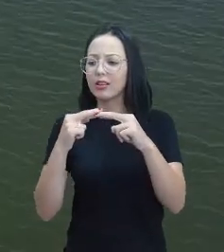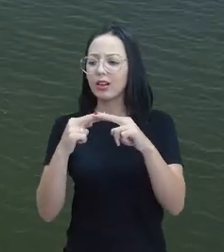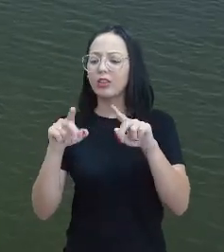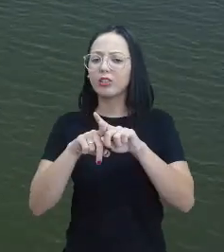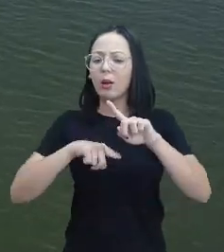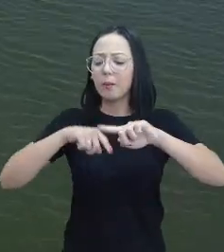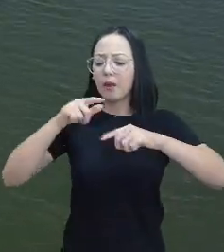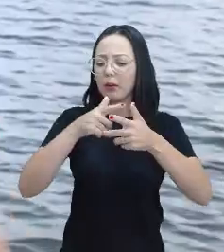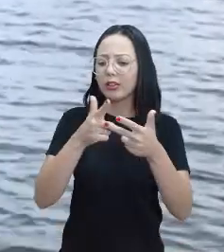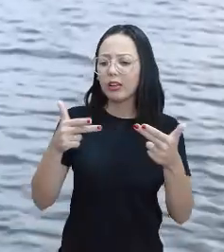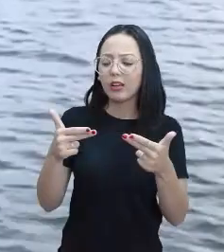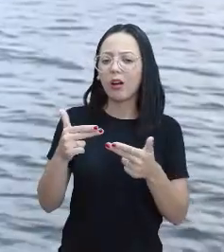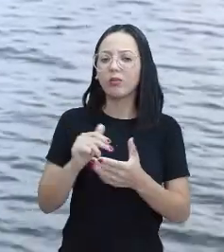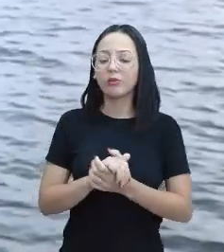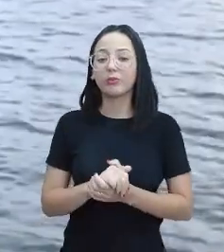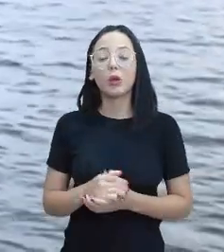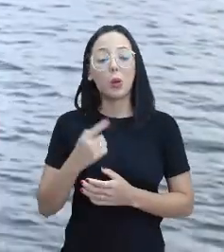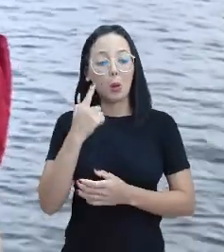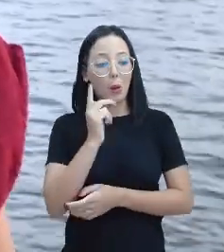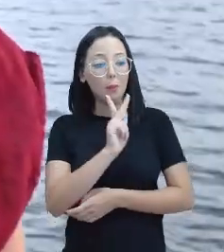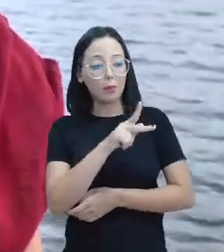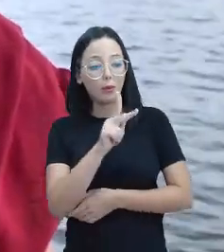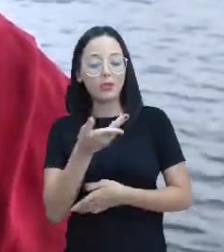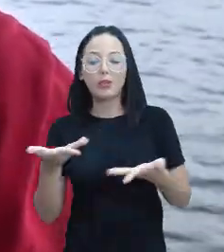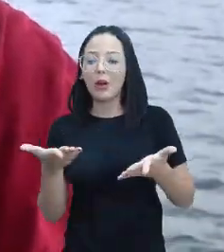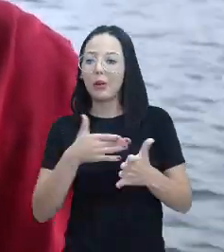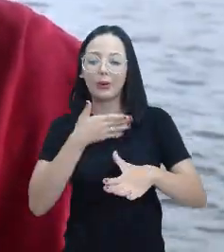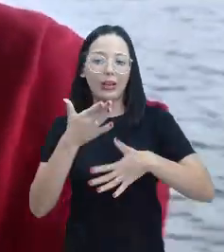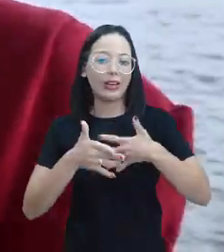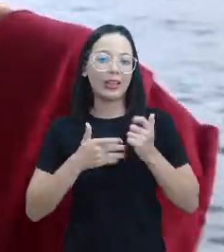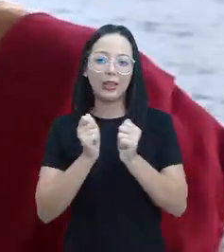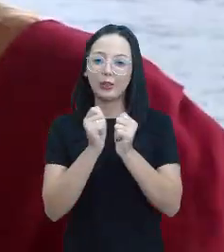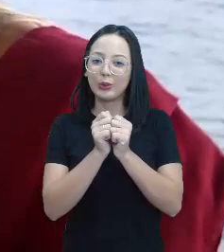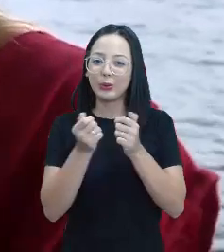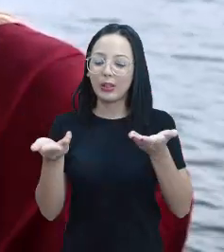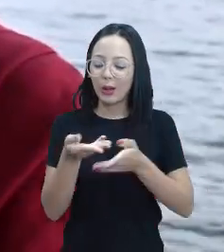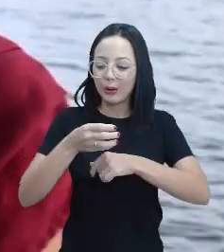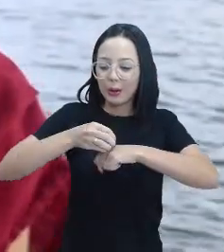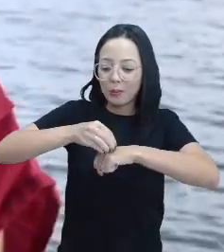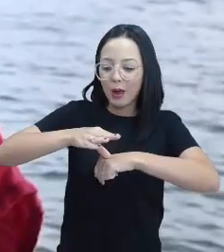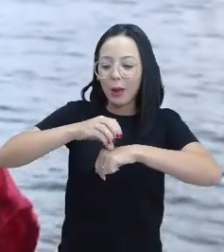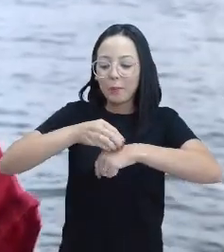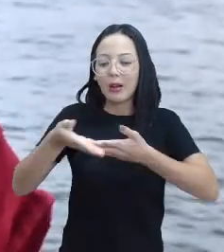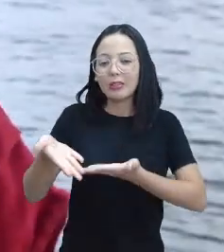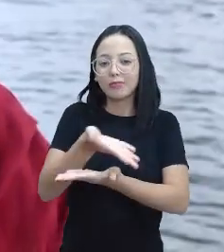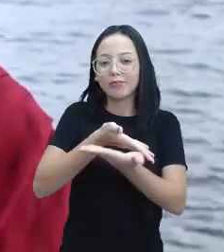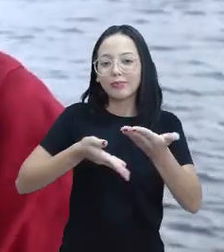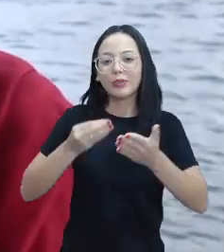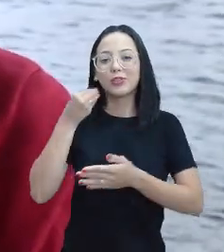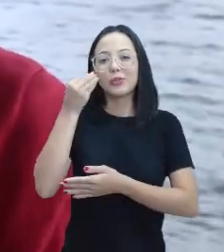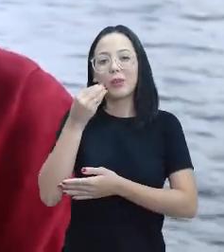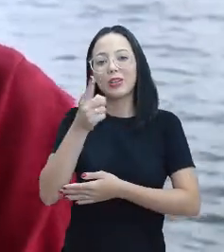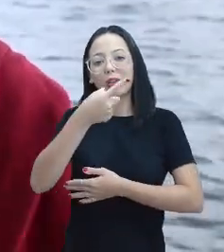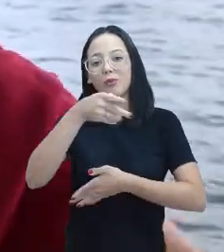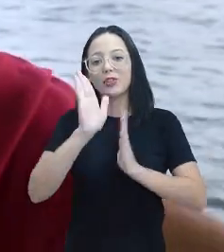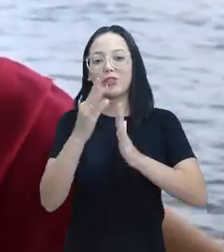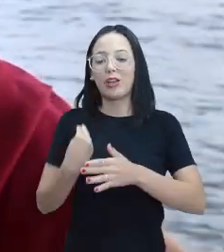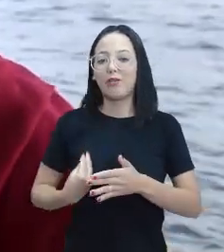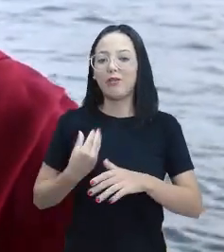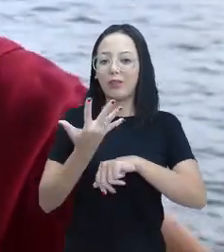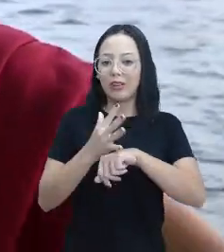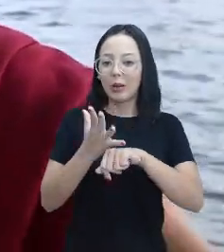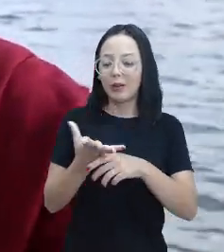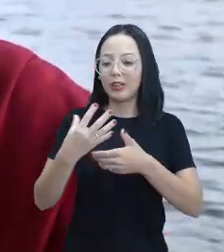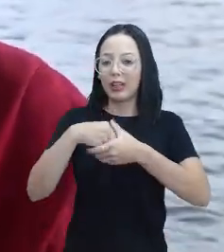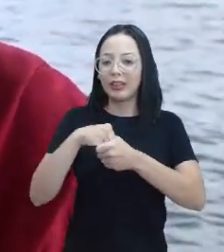resíduos sólidos? Professor, é uma alegria poder estar aqui, tá? Compartilhando um pouco dessa experiência que vocês já vivem na prática aqui dentro